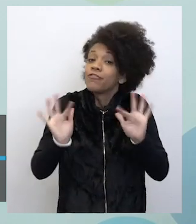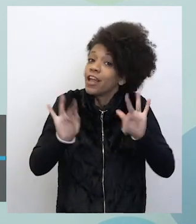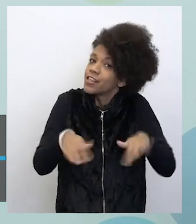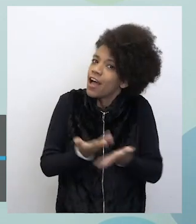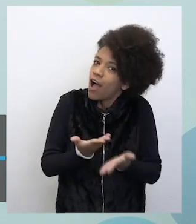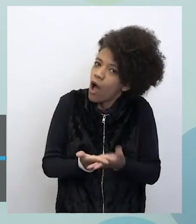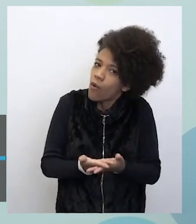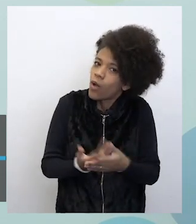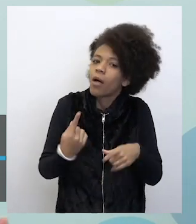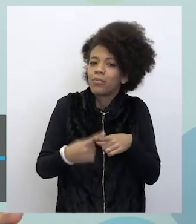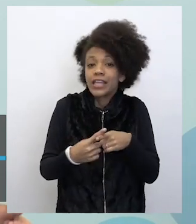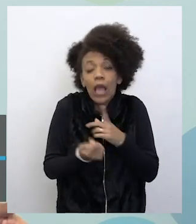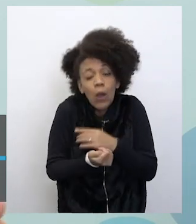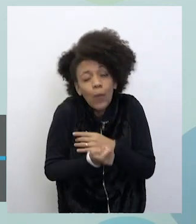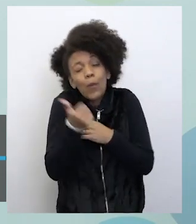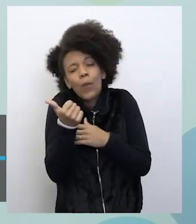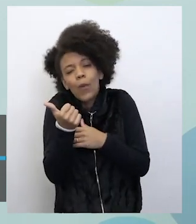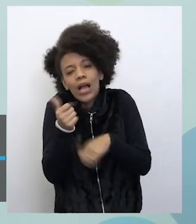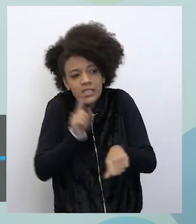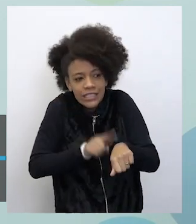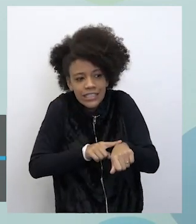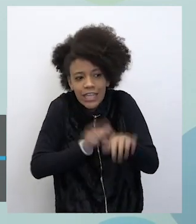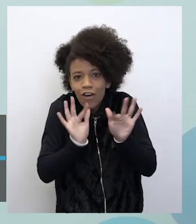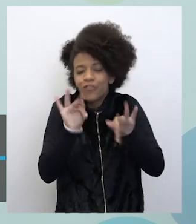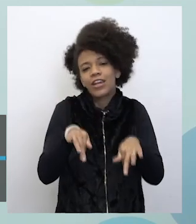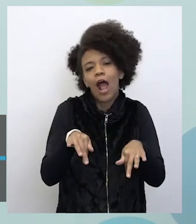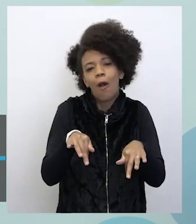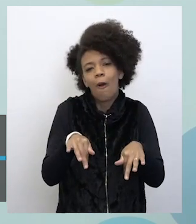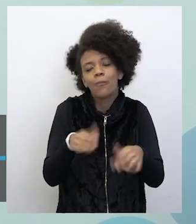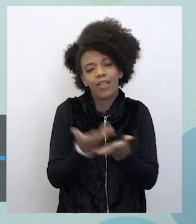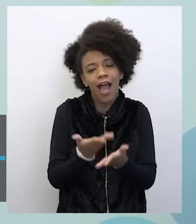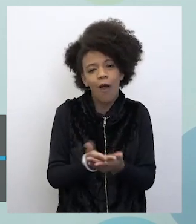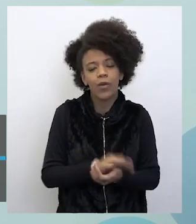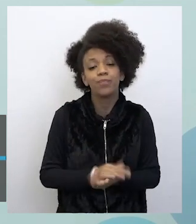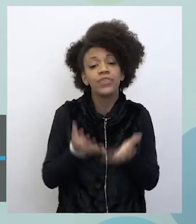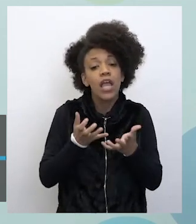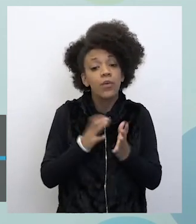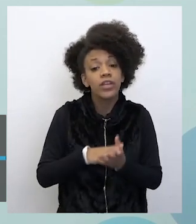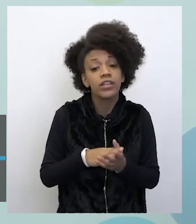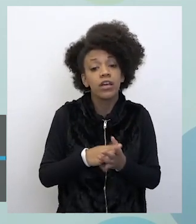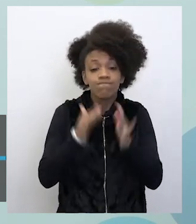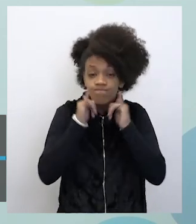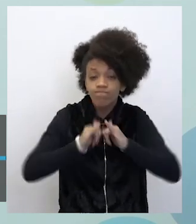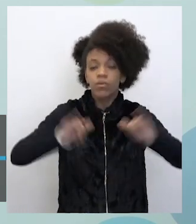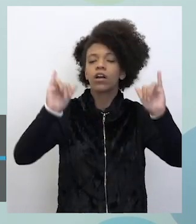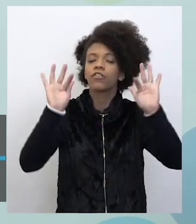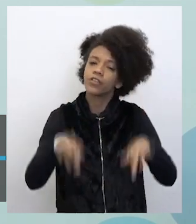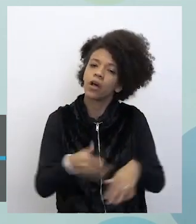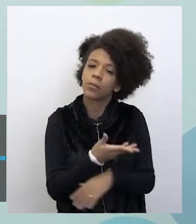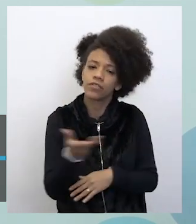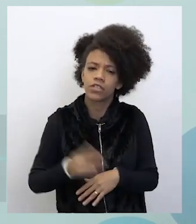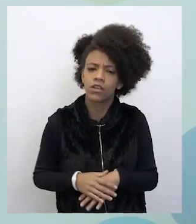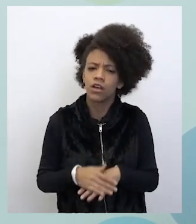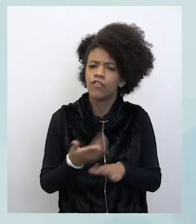aula, porque a gente está indo quase para o momento final da nossa aula, eu queria trazer uma mensagem final para vocês.